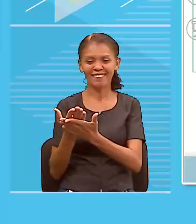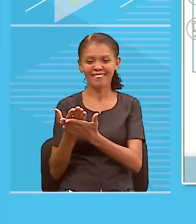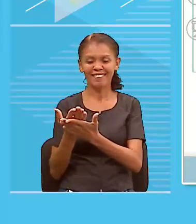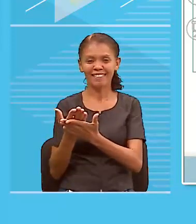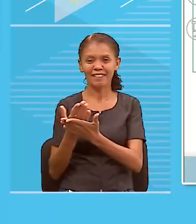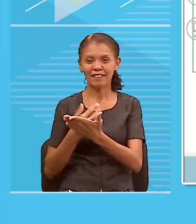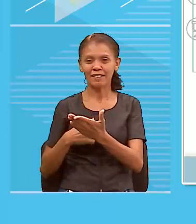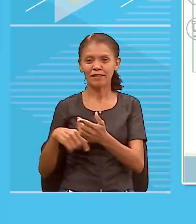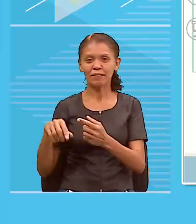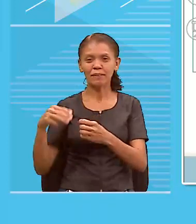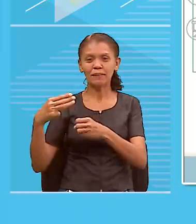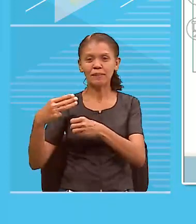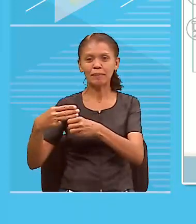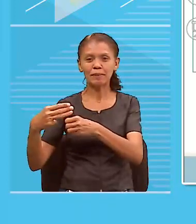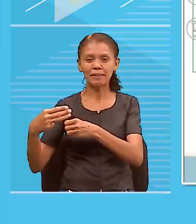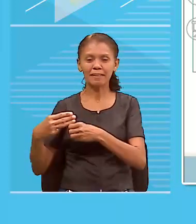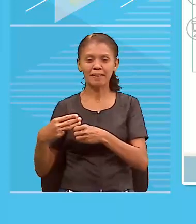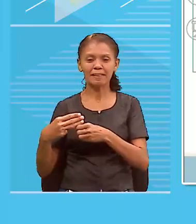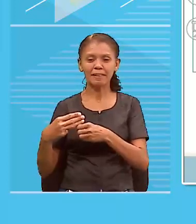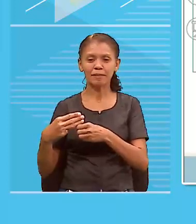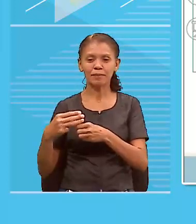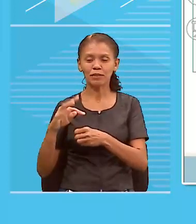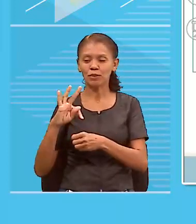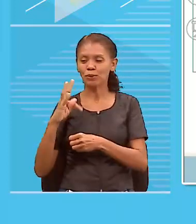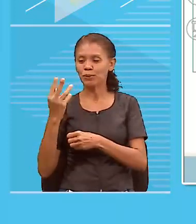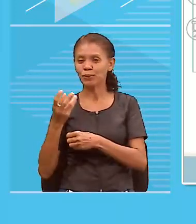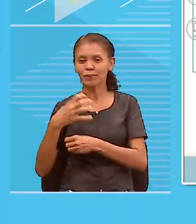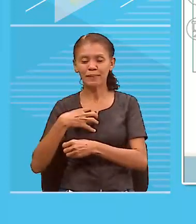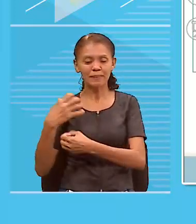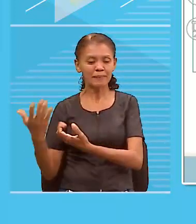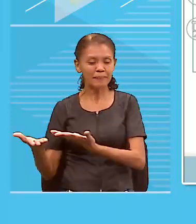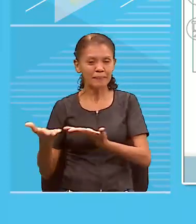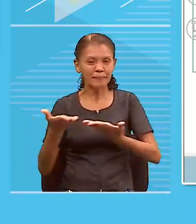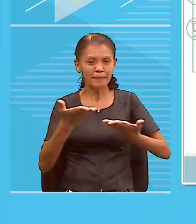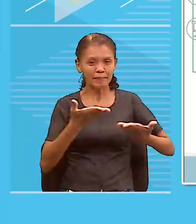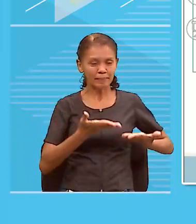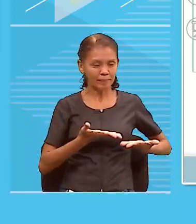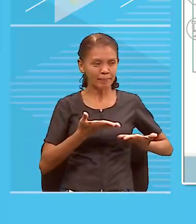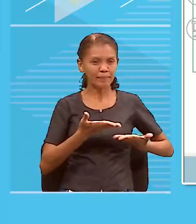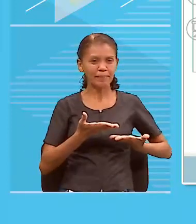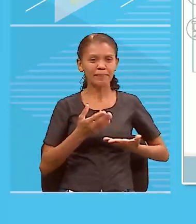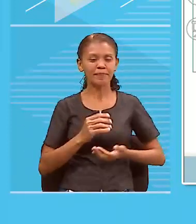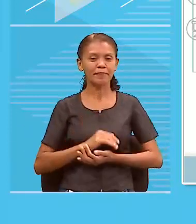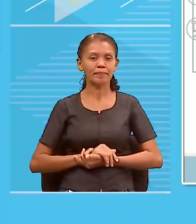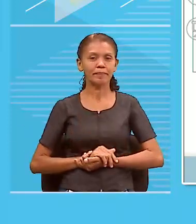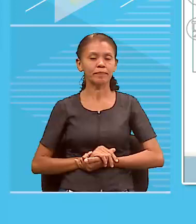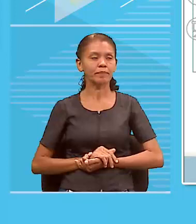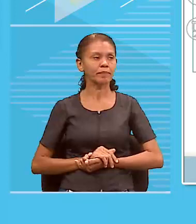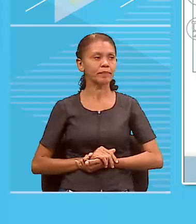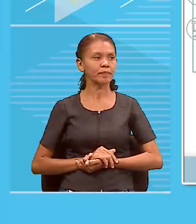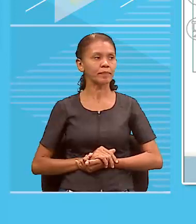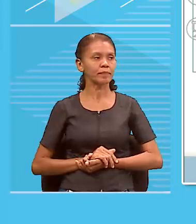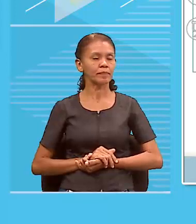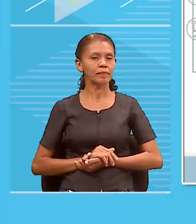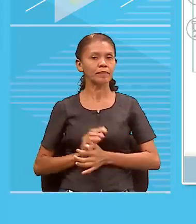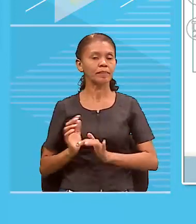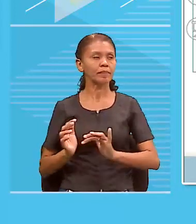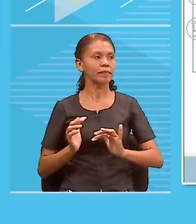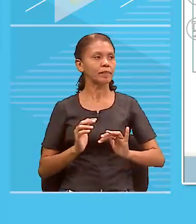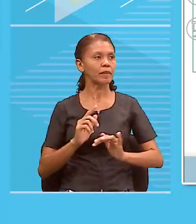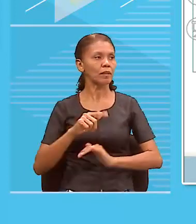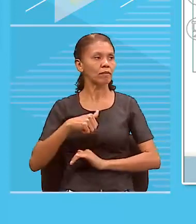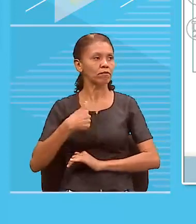queimada nova sejam todos vocês muito bem vindos tá então gente quando você trabalha é isso